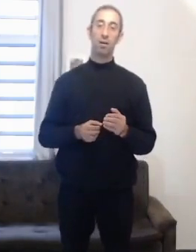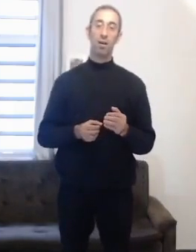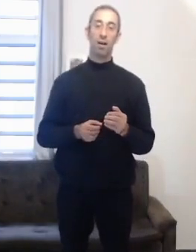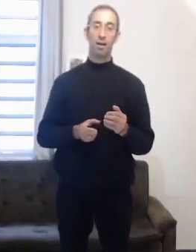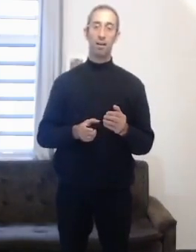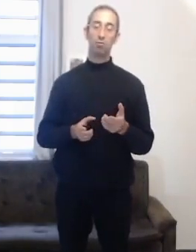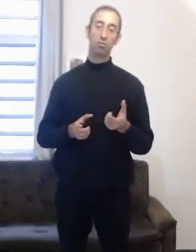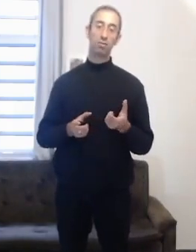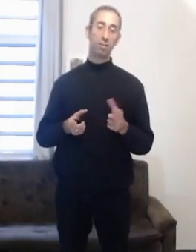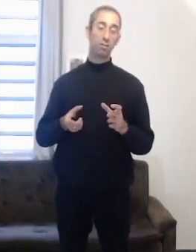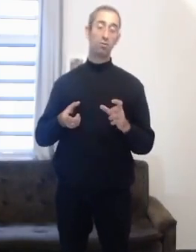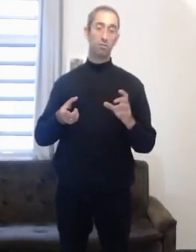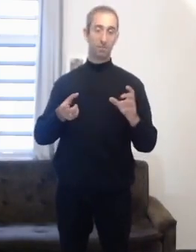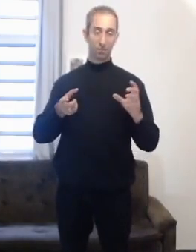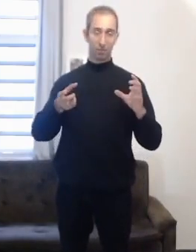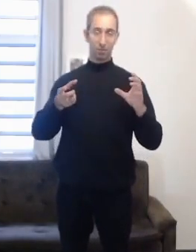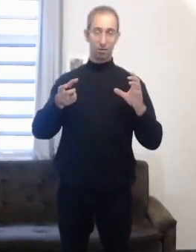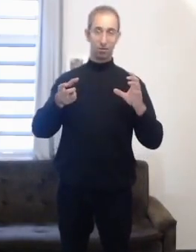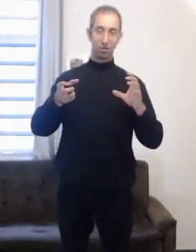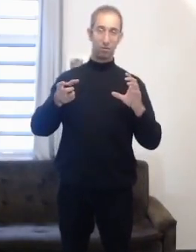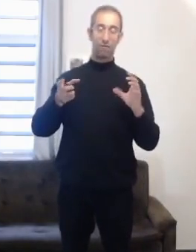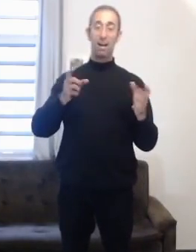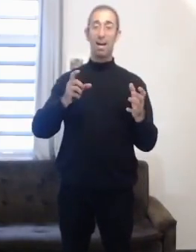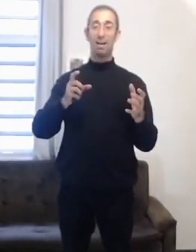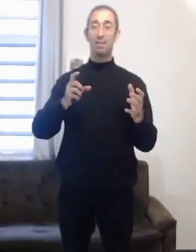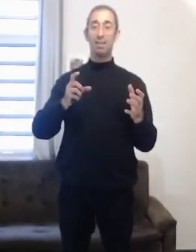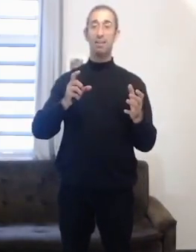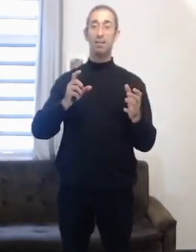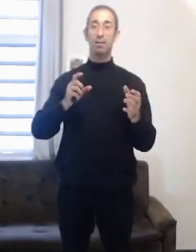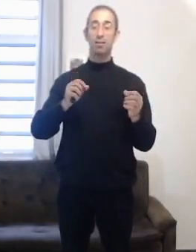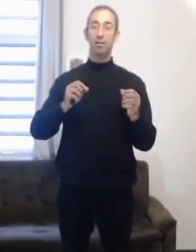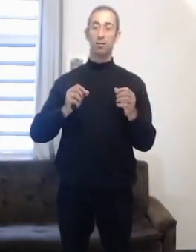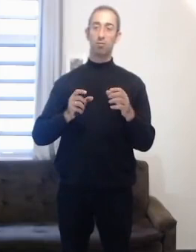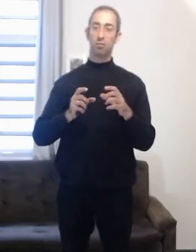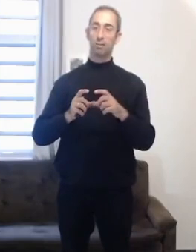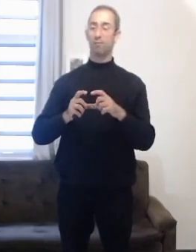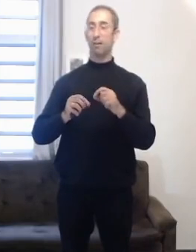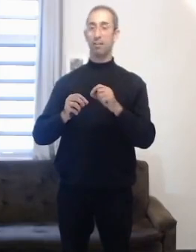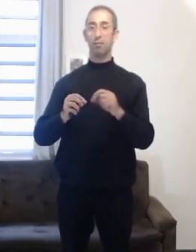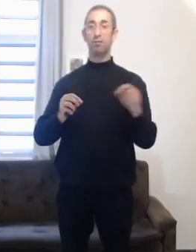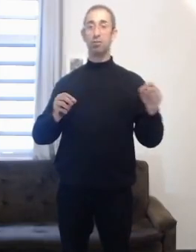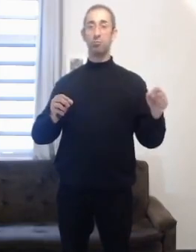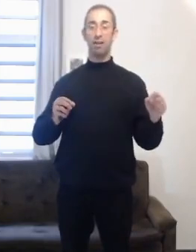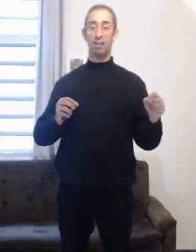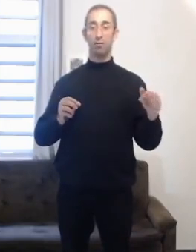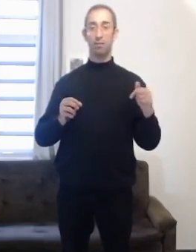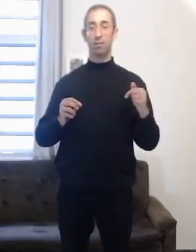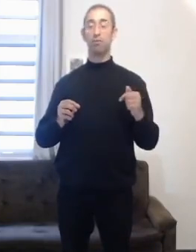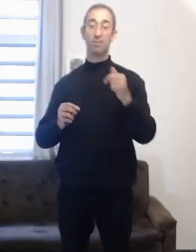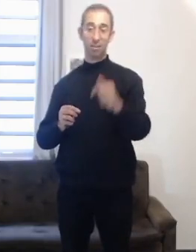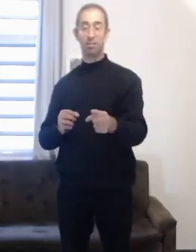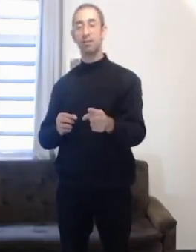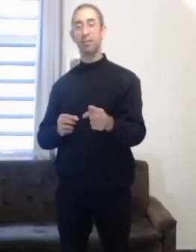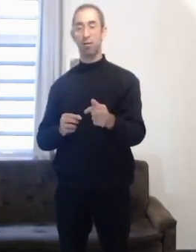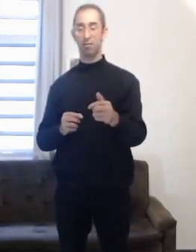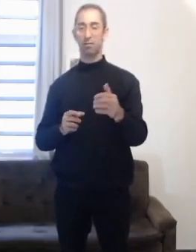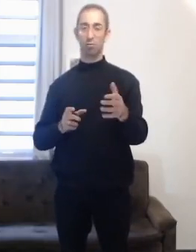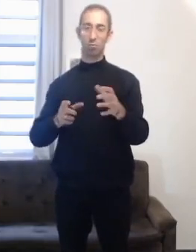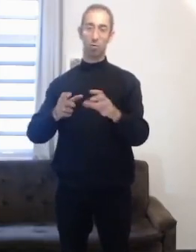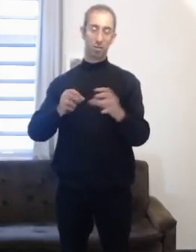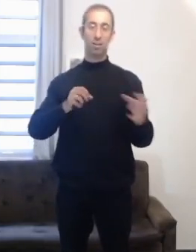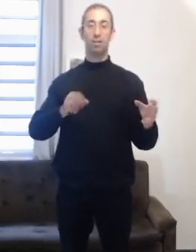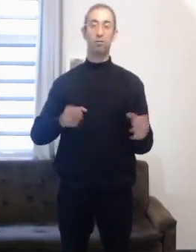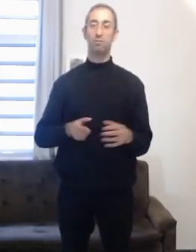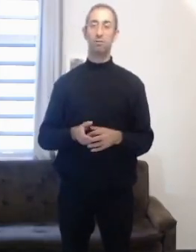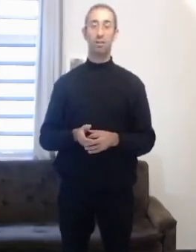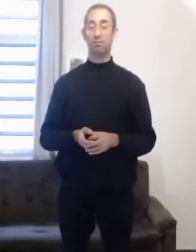olha, eu consigo falar que. Então, se fala que não existe uma relação, fala assim, não, existe sim, ó.